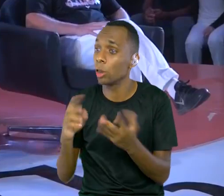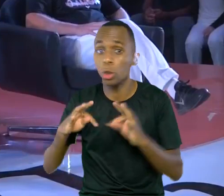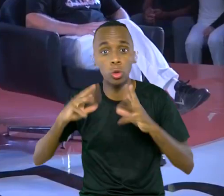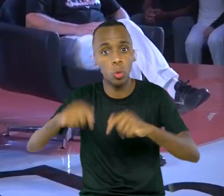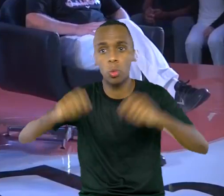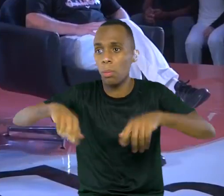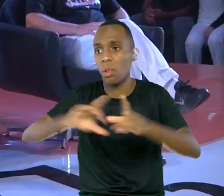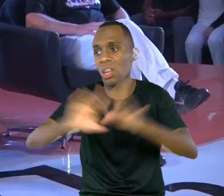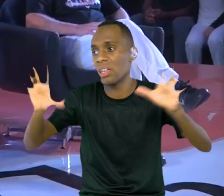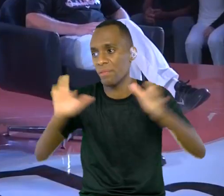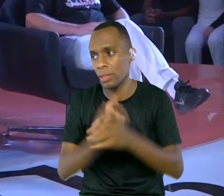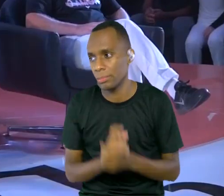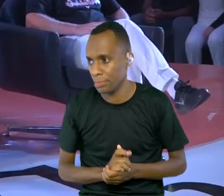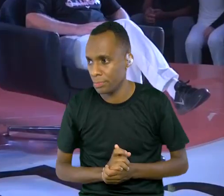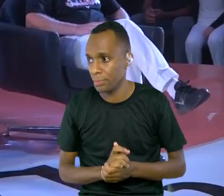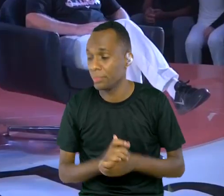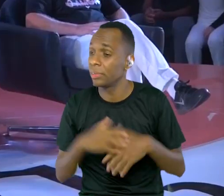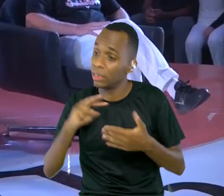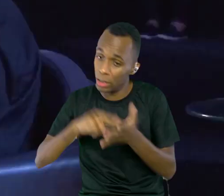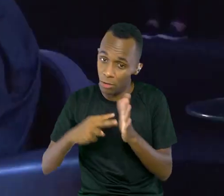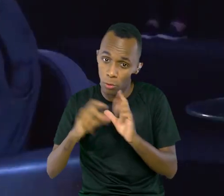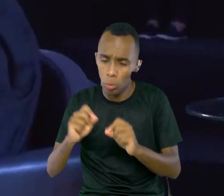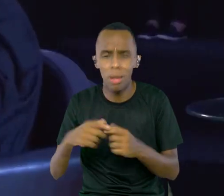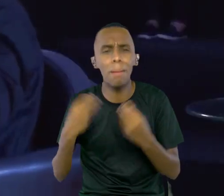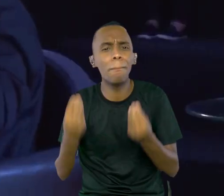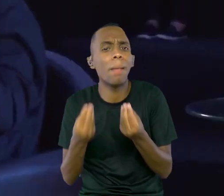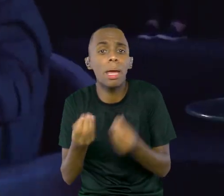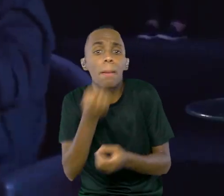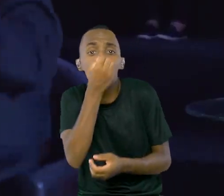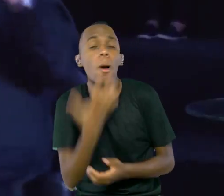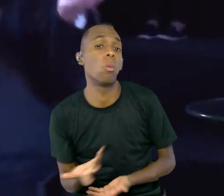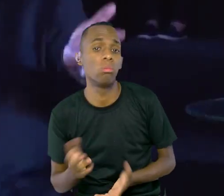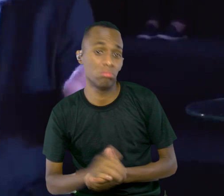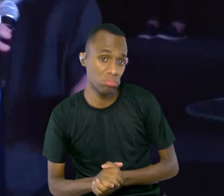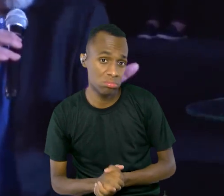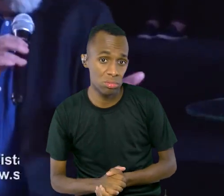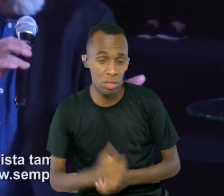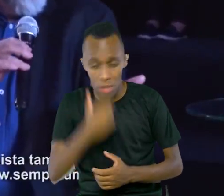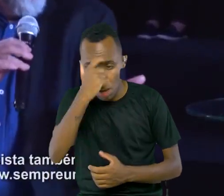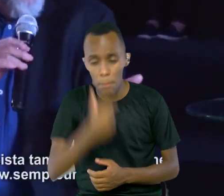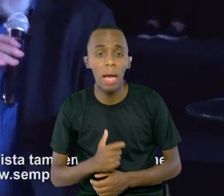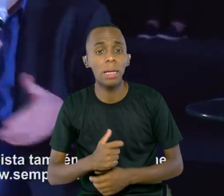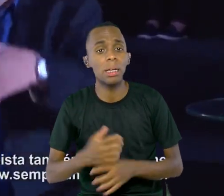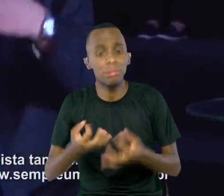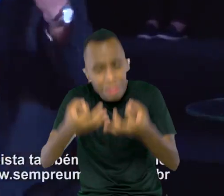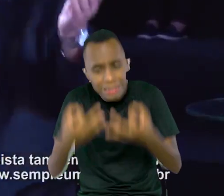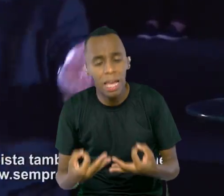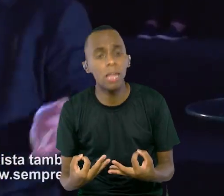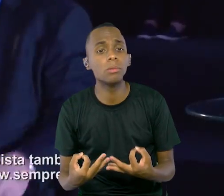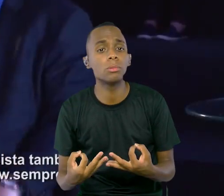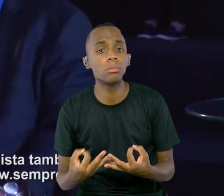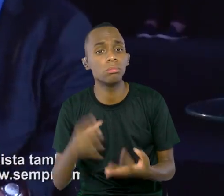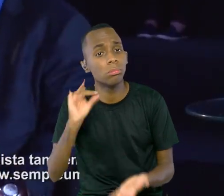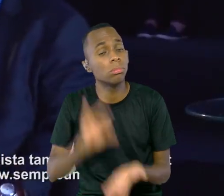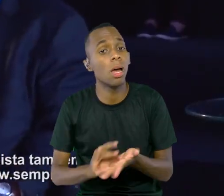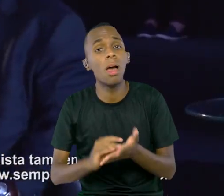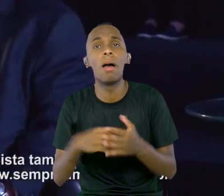existe, tudo é permitido. Isto é, para que ser bom? Para que ser